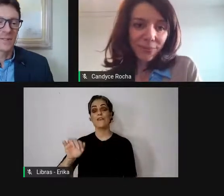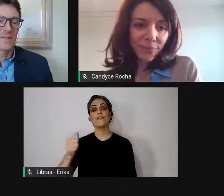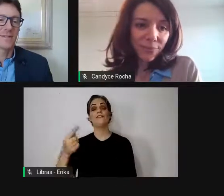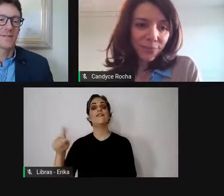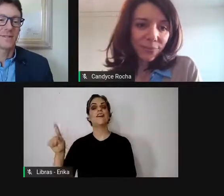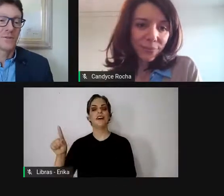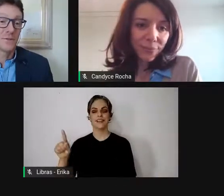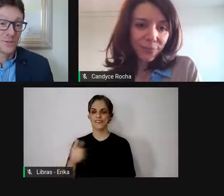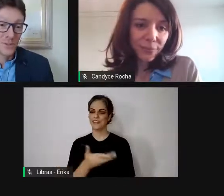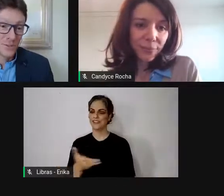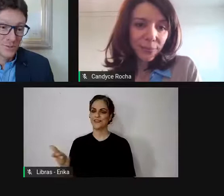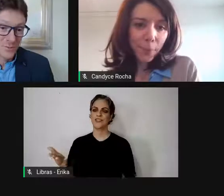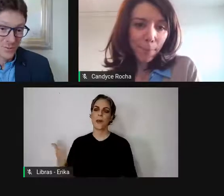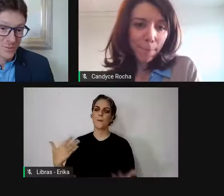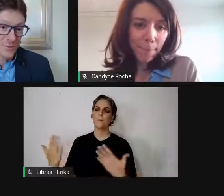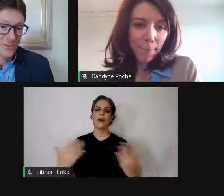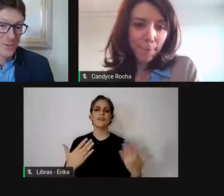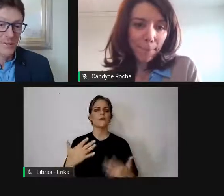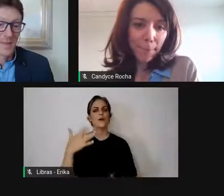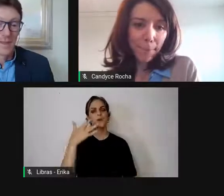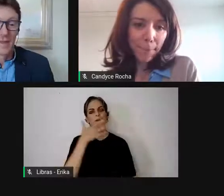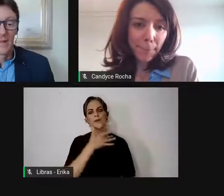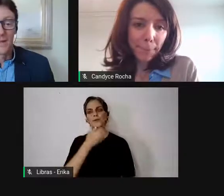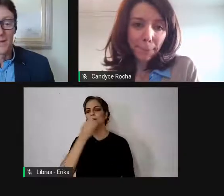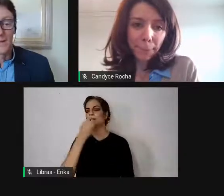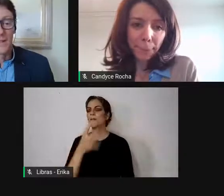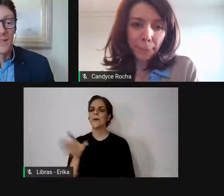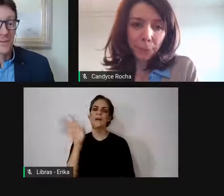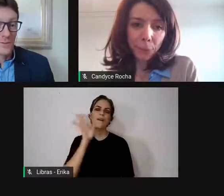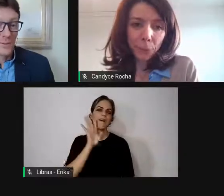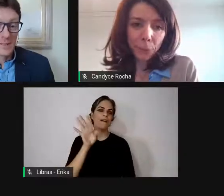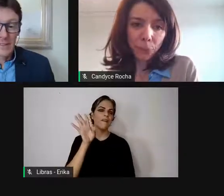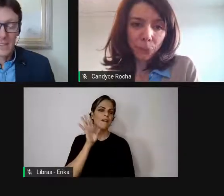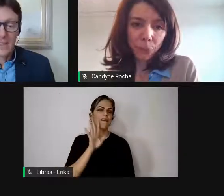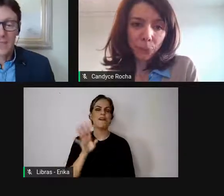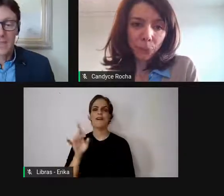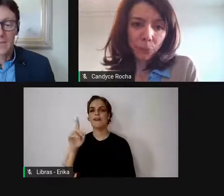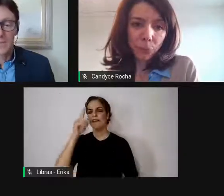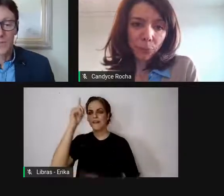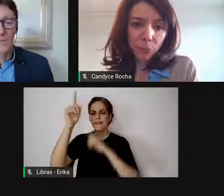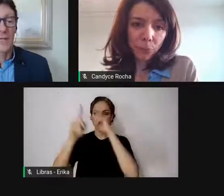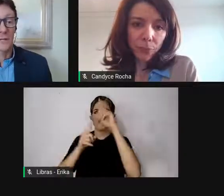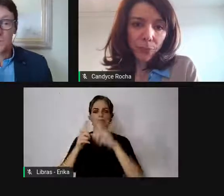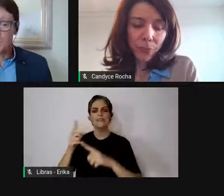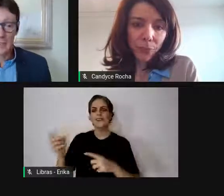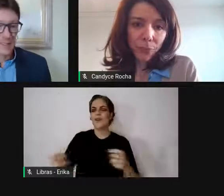descontraído, divertido, produtivo, como foi. Eu também tenho orgulho em dizer